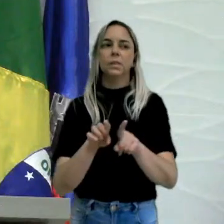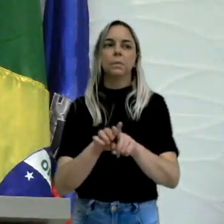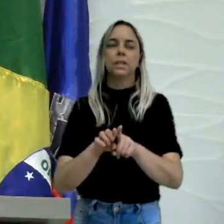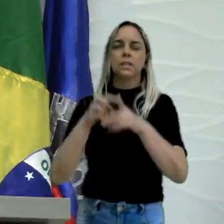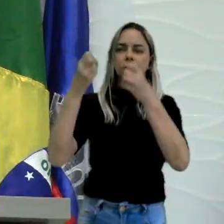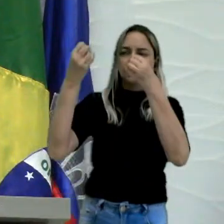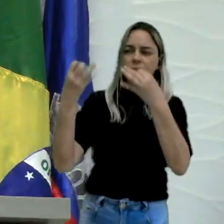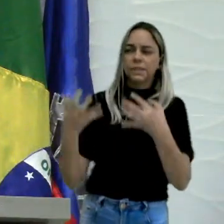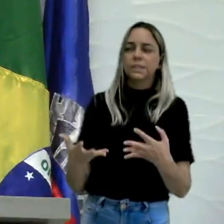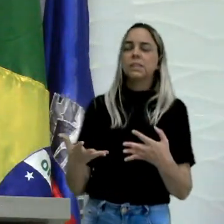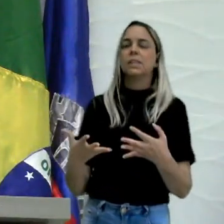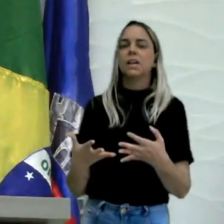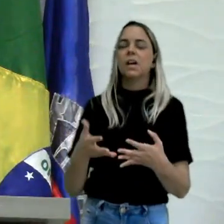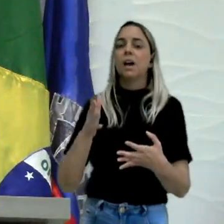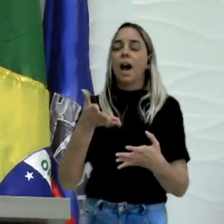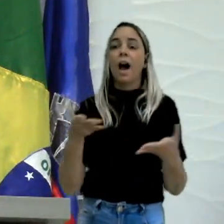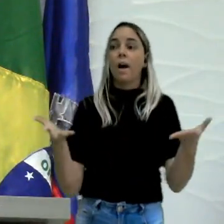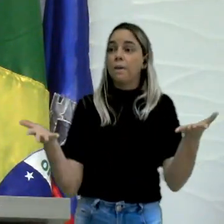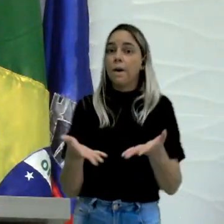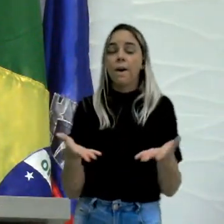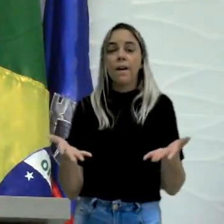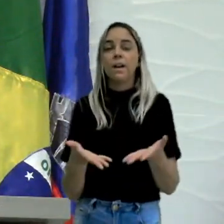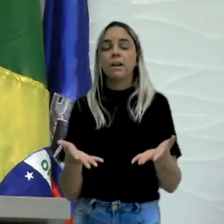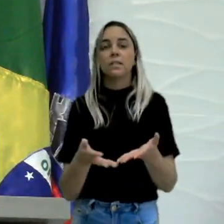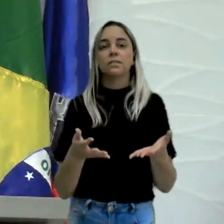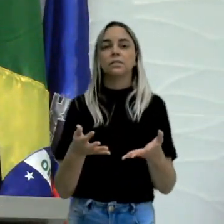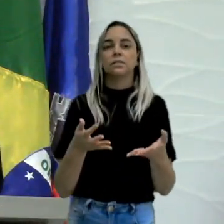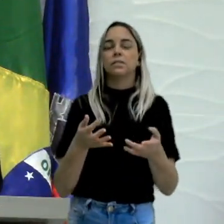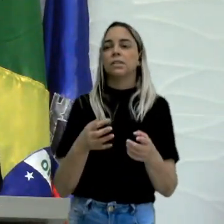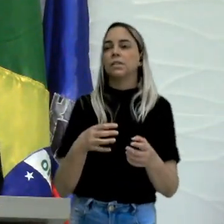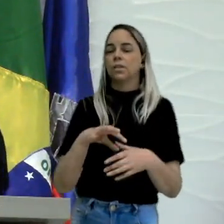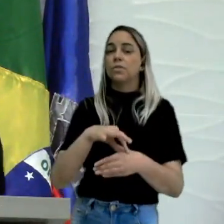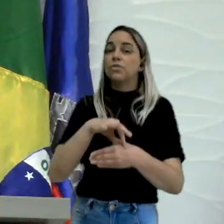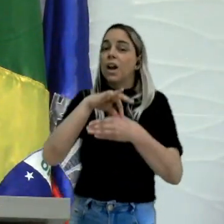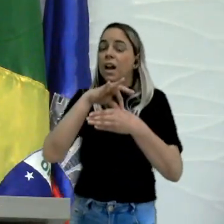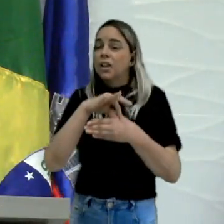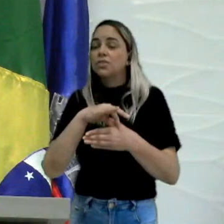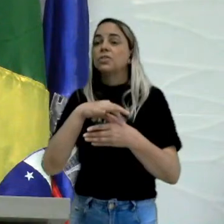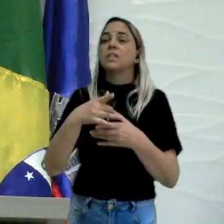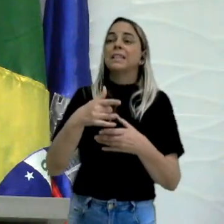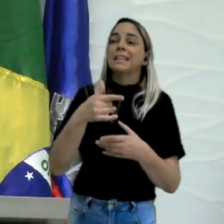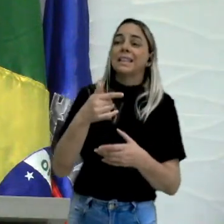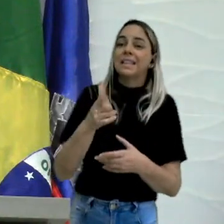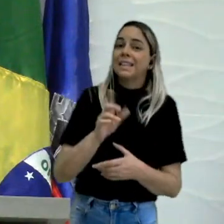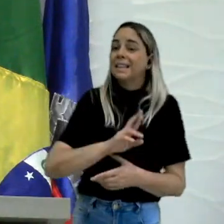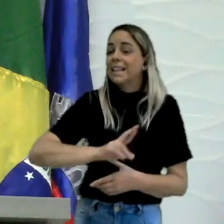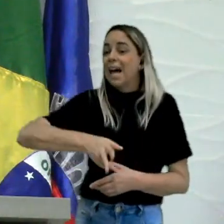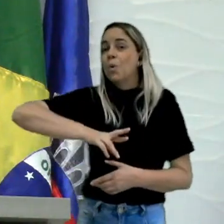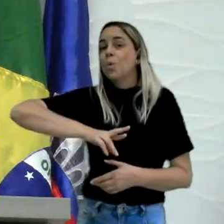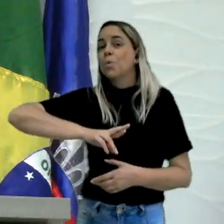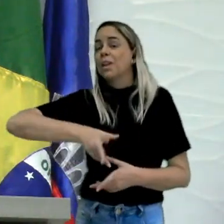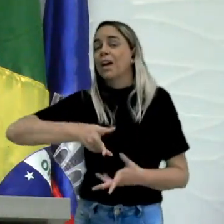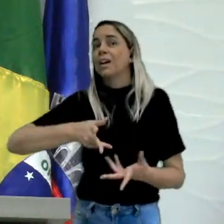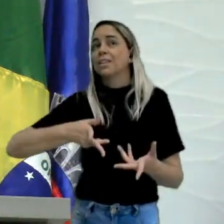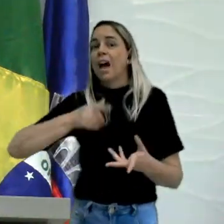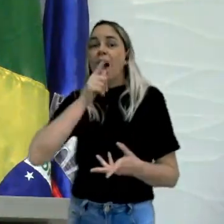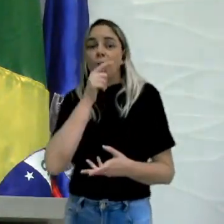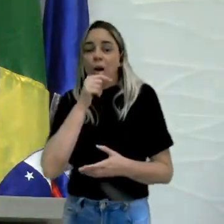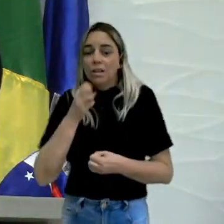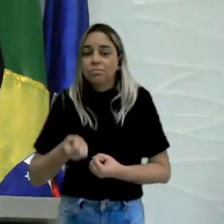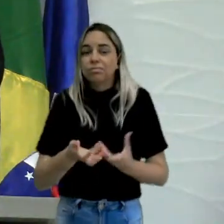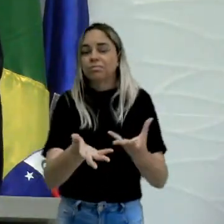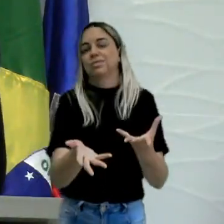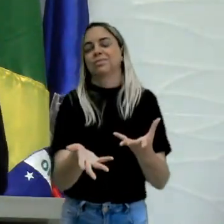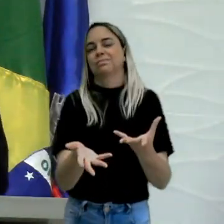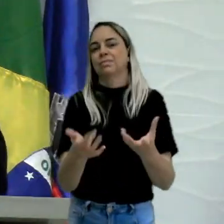que agora o gerente da Compesa não está abastecendo. Falaram aqui de 2 meses, falaram aqui de